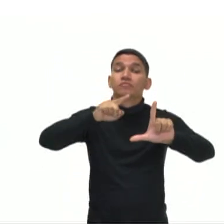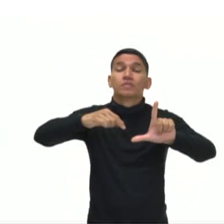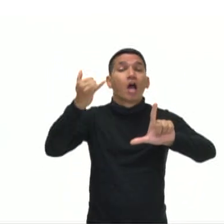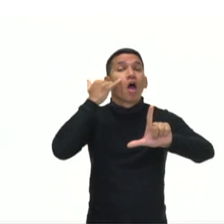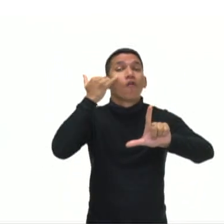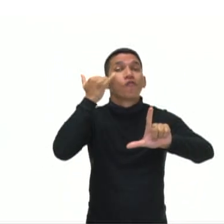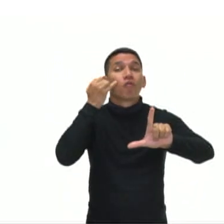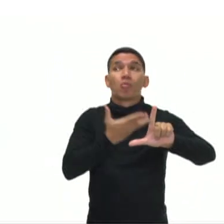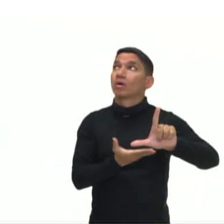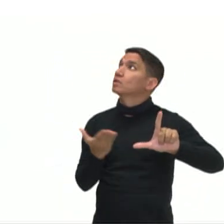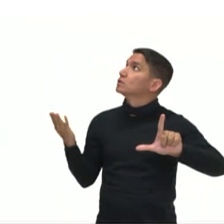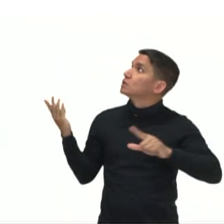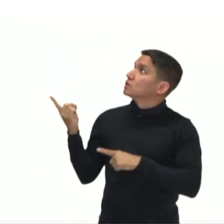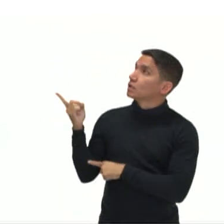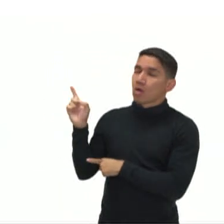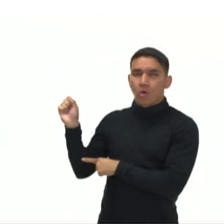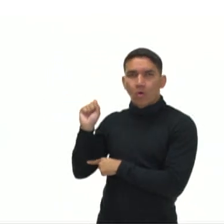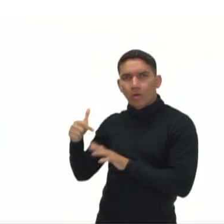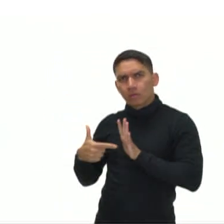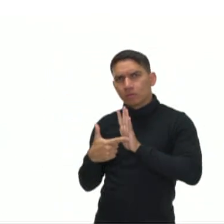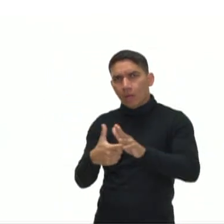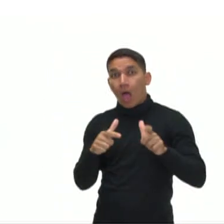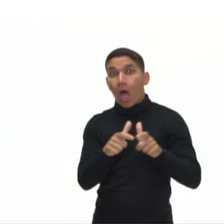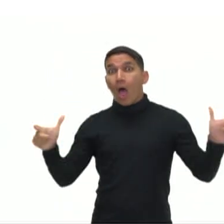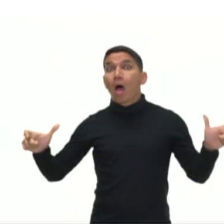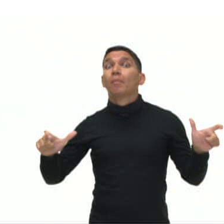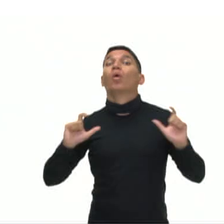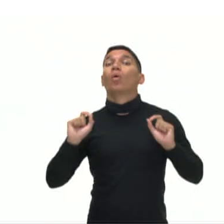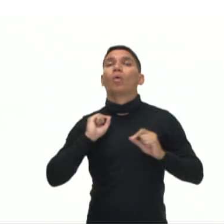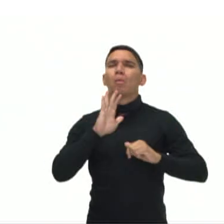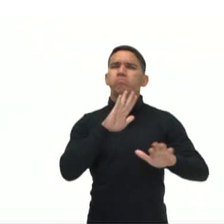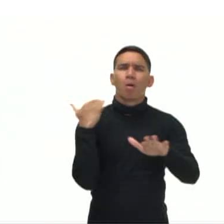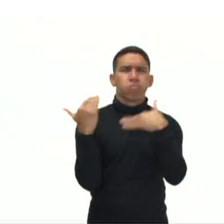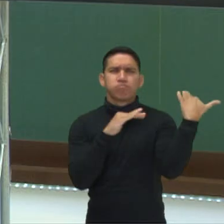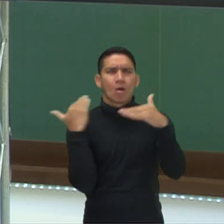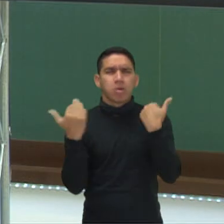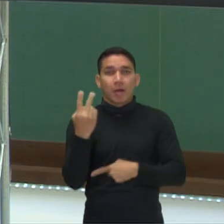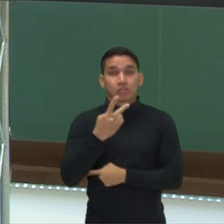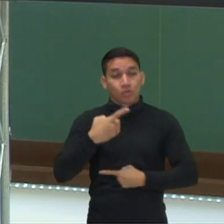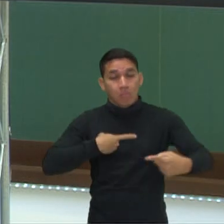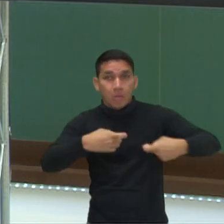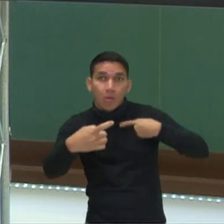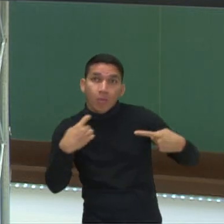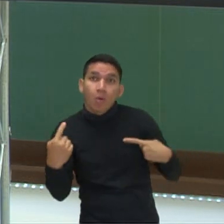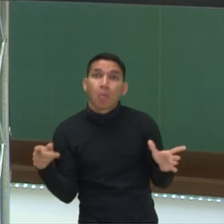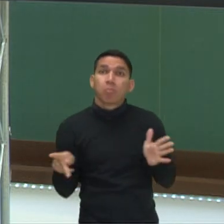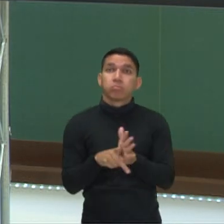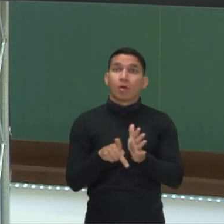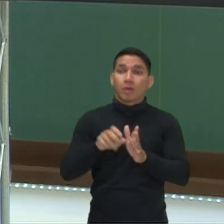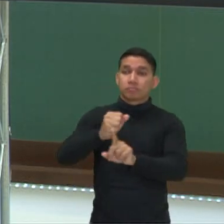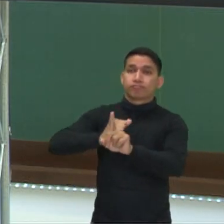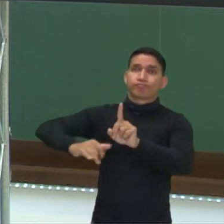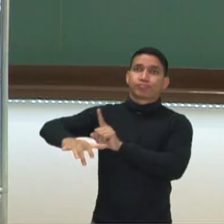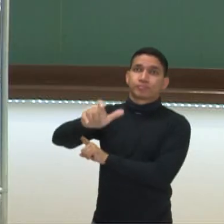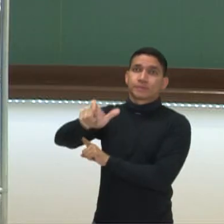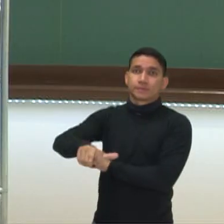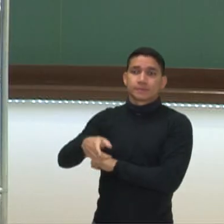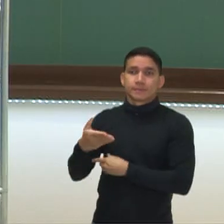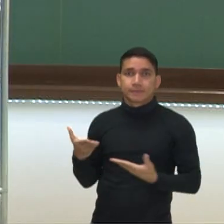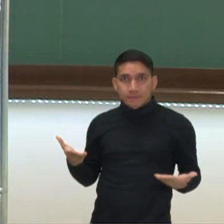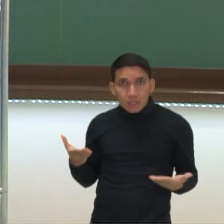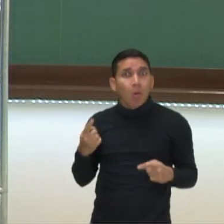informações aqui dão conta de que a maior parte dos mortos na Segunda Guerra Mundial era de civis. Por que